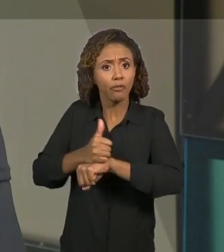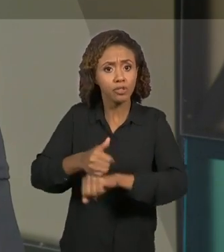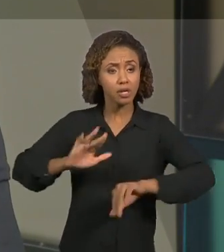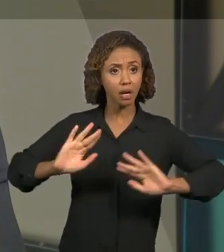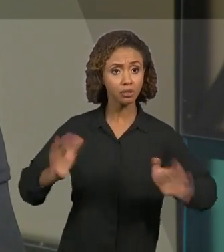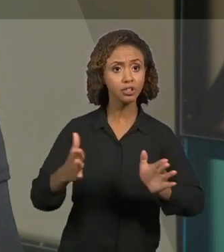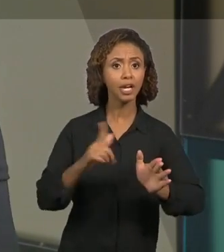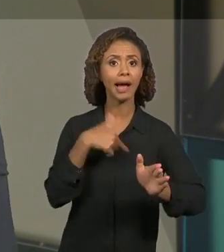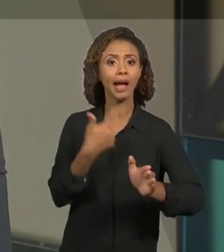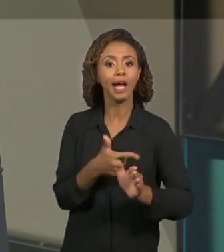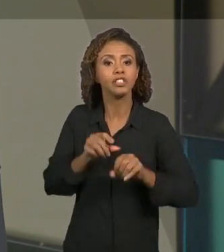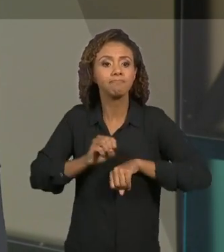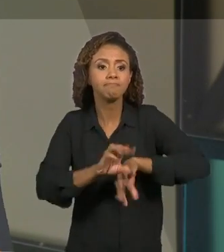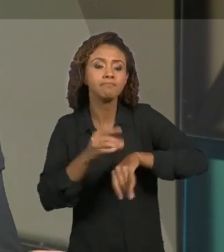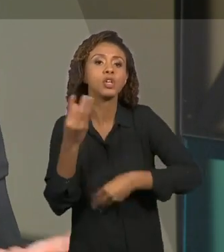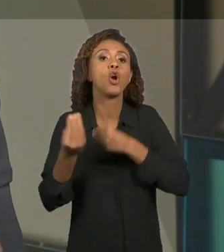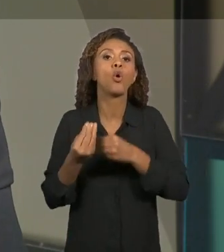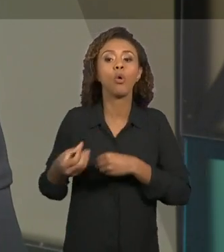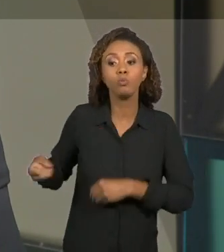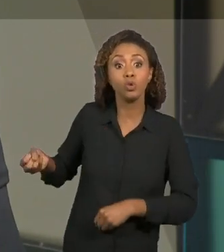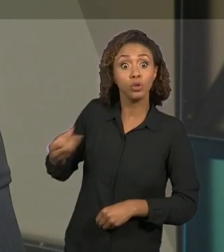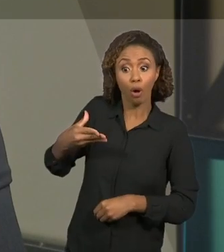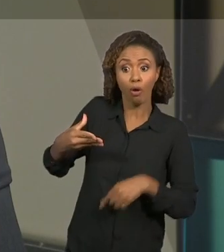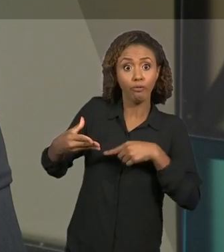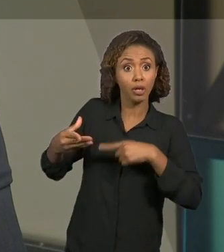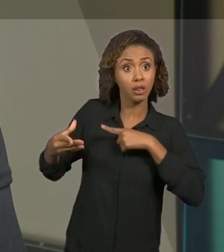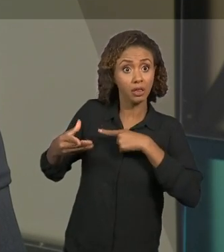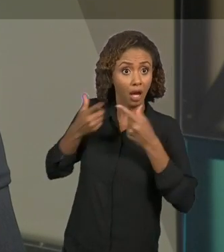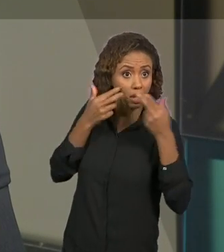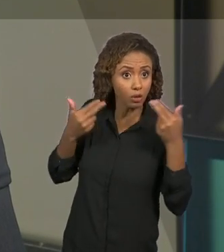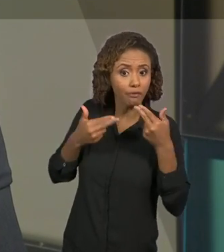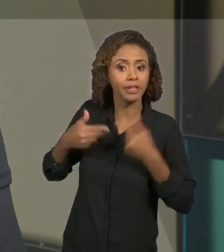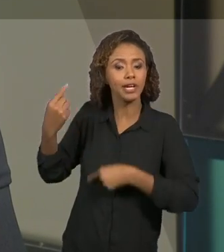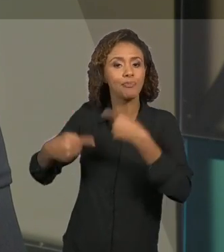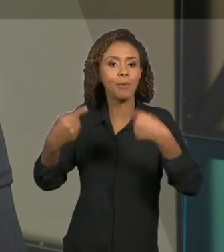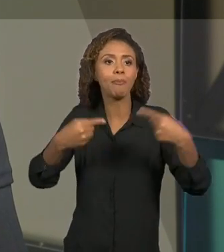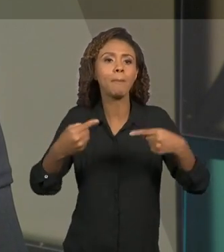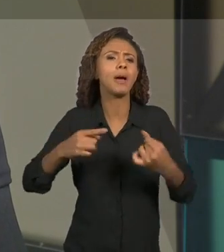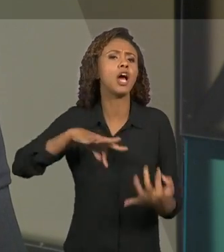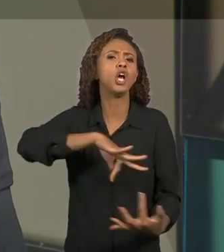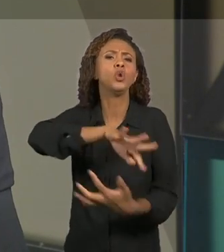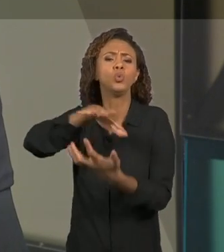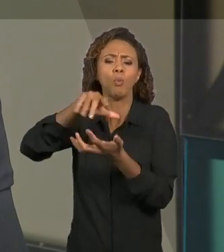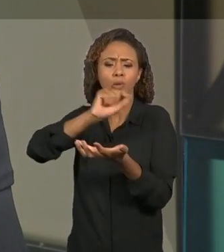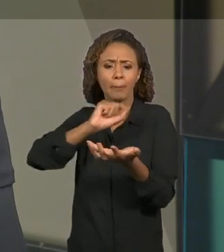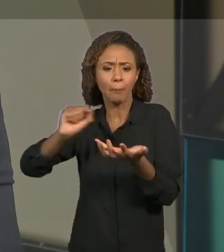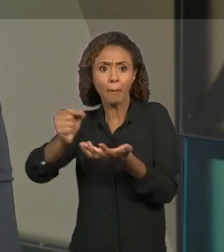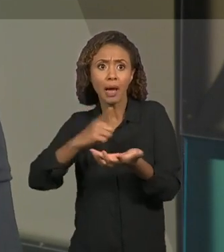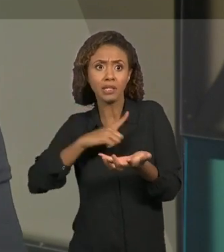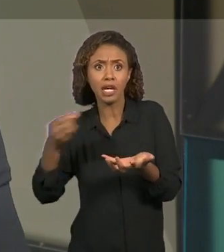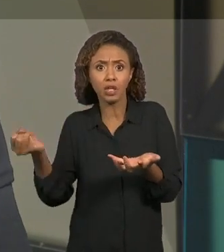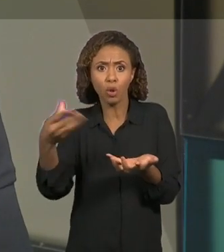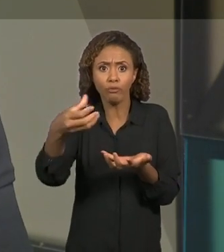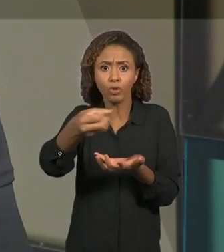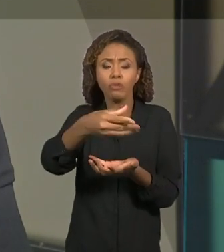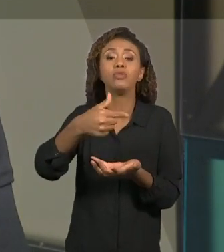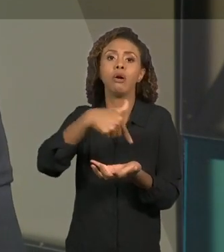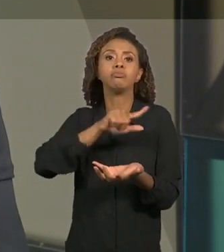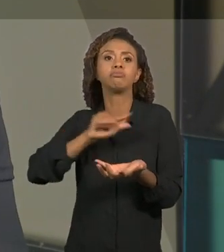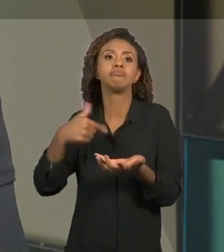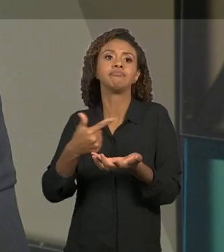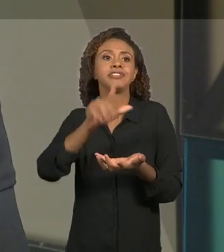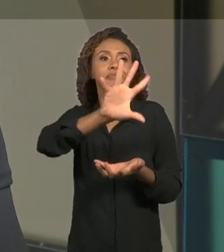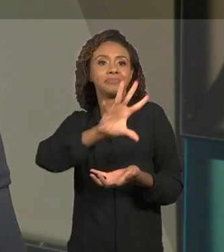profissionais o que está sendo discutido de novo ao redor do mundo né e através disso a gente chega